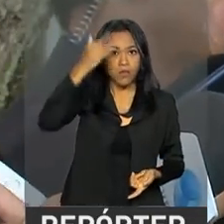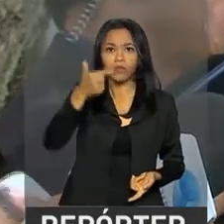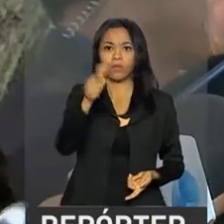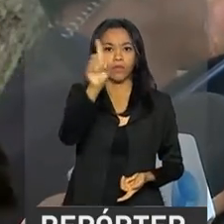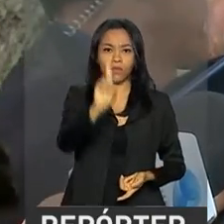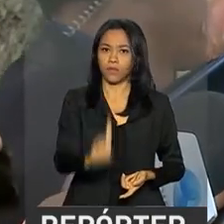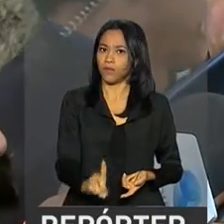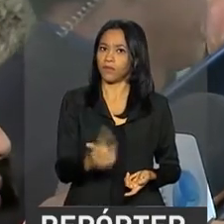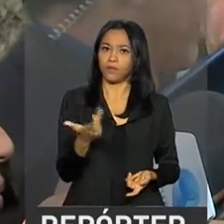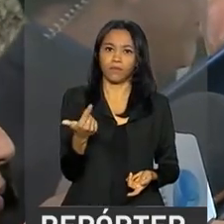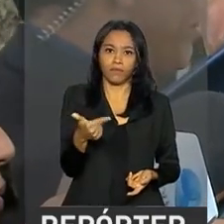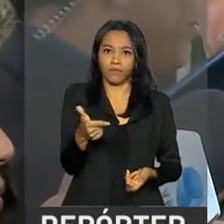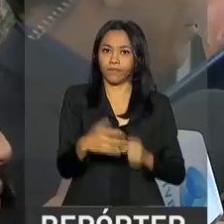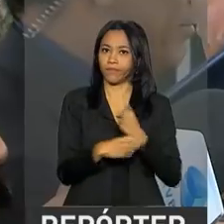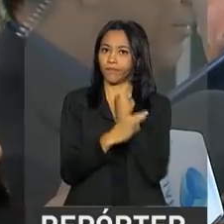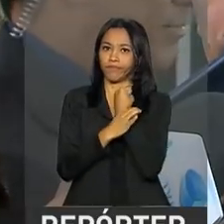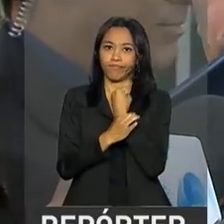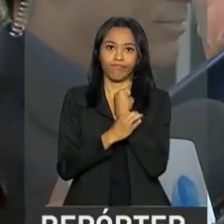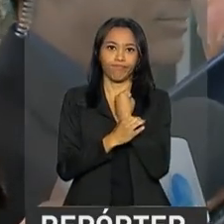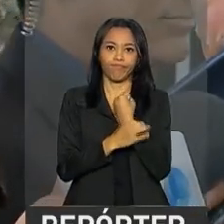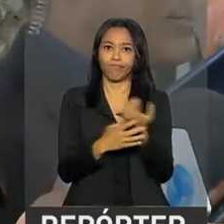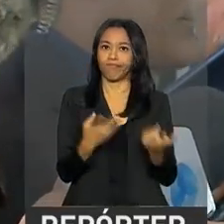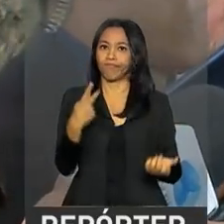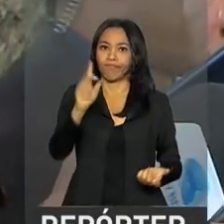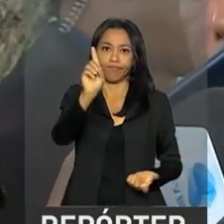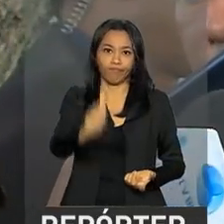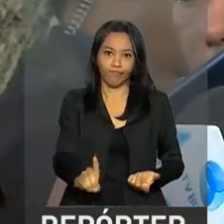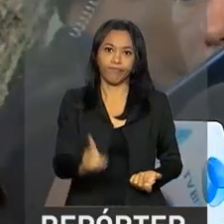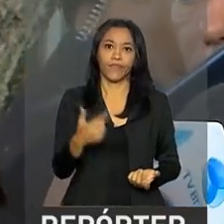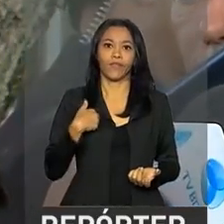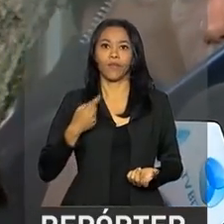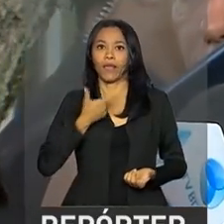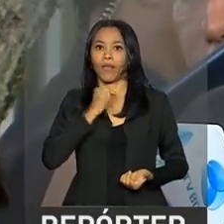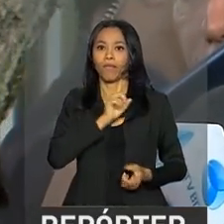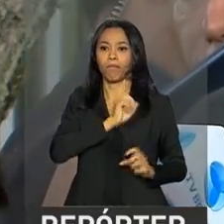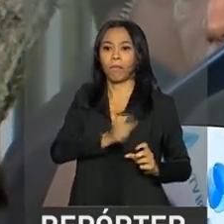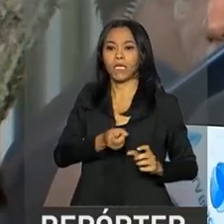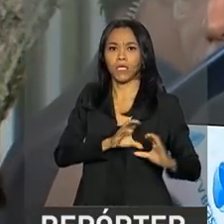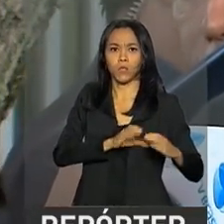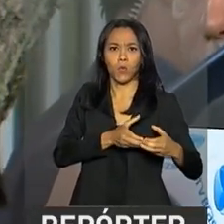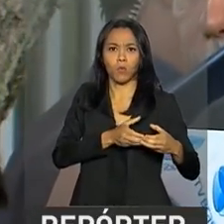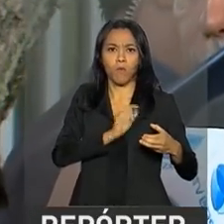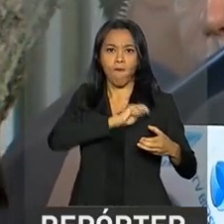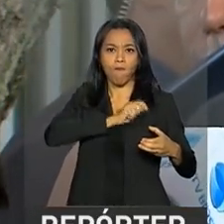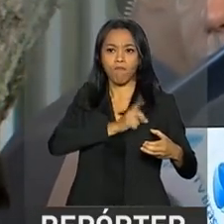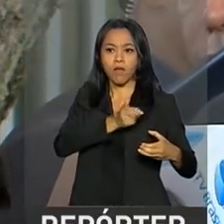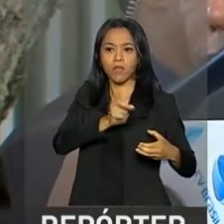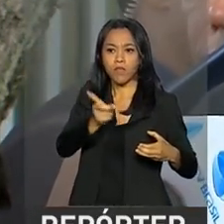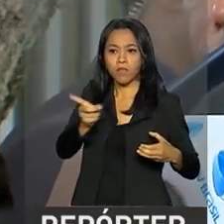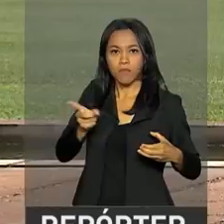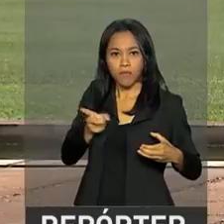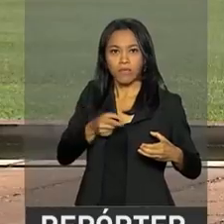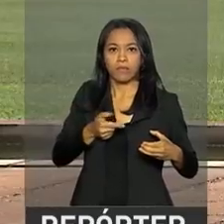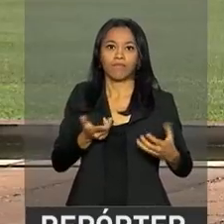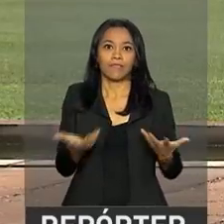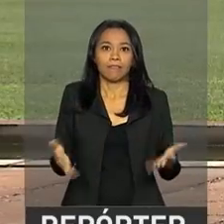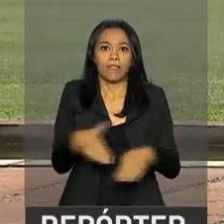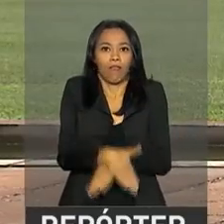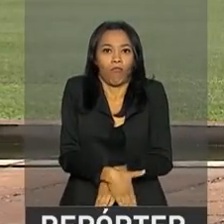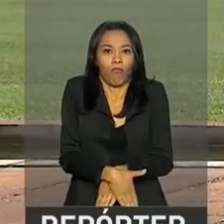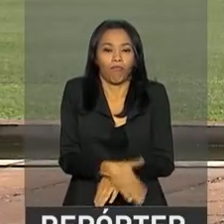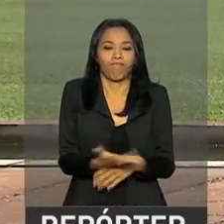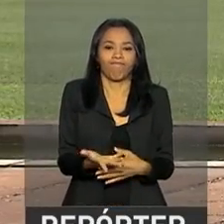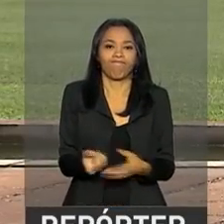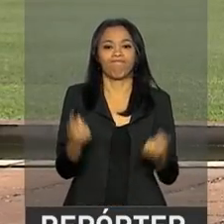garantias constitucionais eles estão sobre o desmando sobre a tirania do crime organizado a intervenção